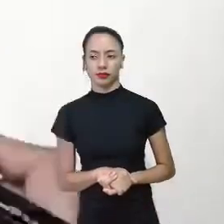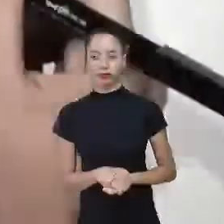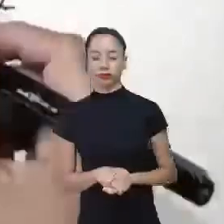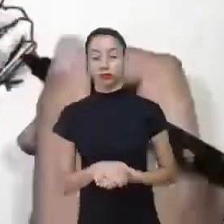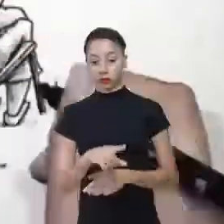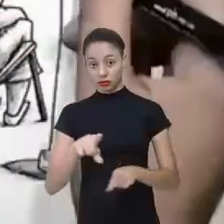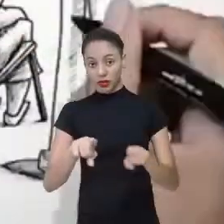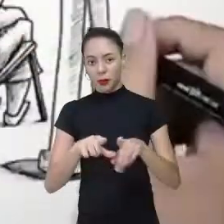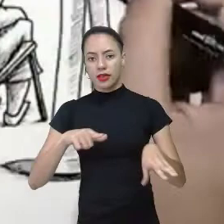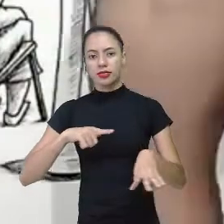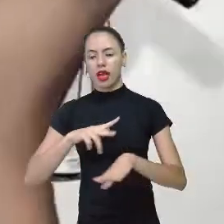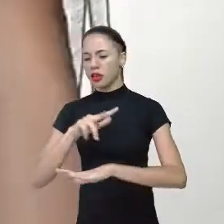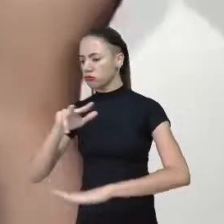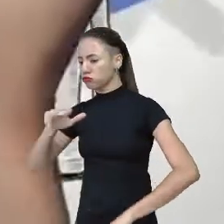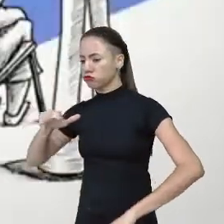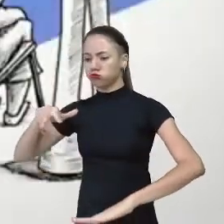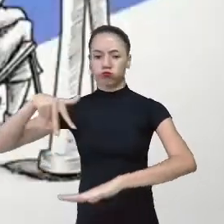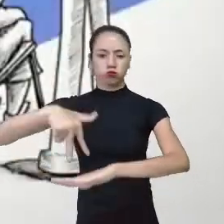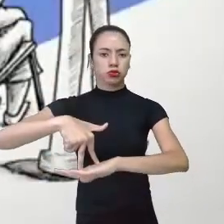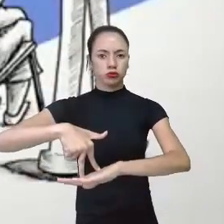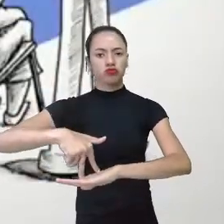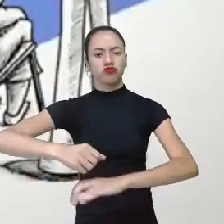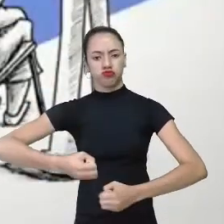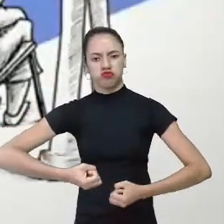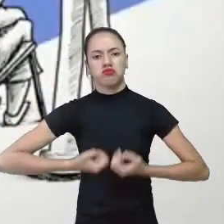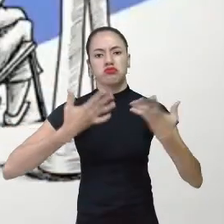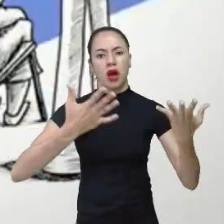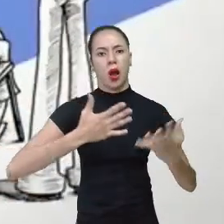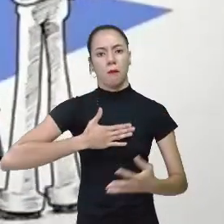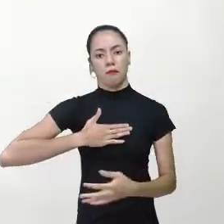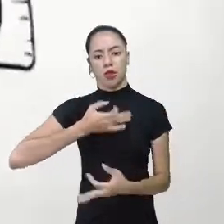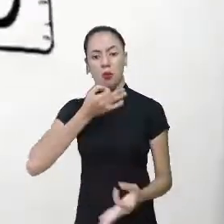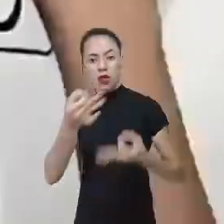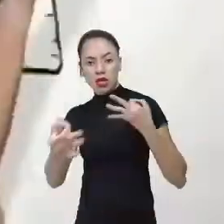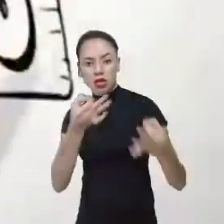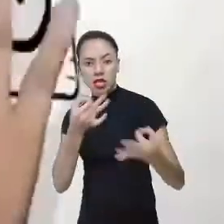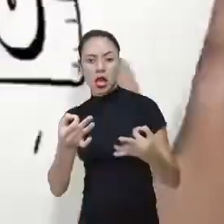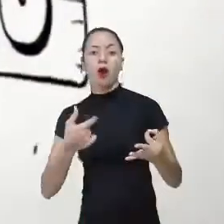Quando têm voz ativa para expor o que pensam e o que querem.